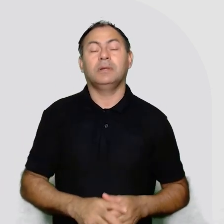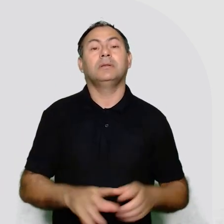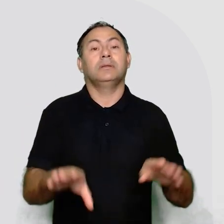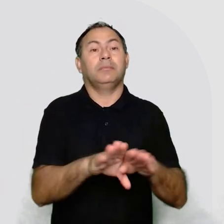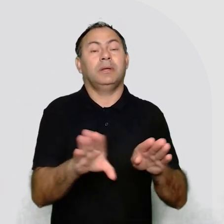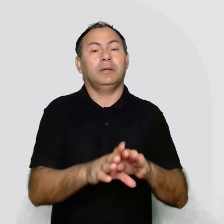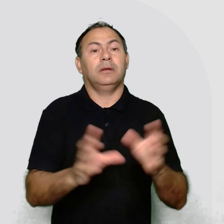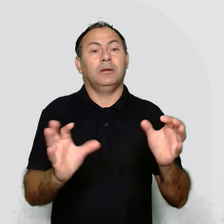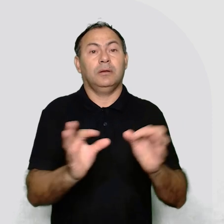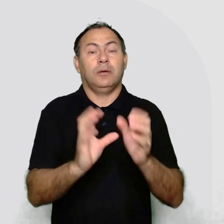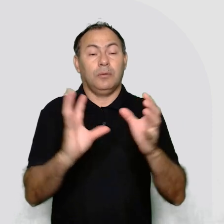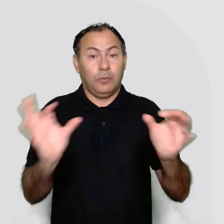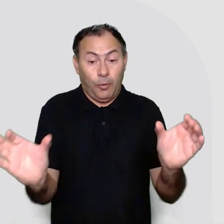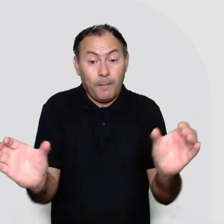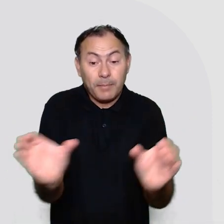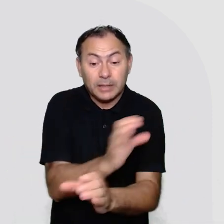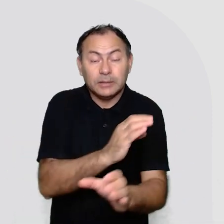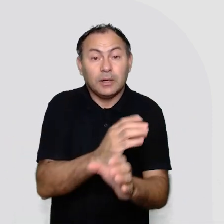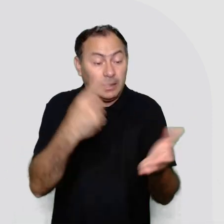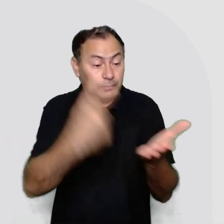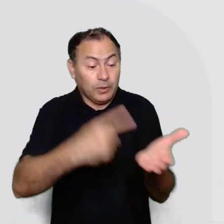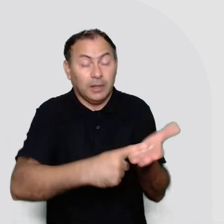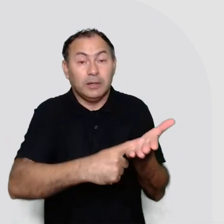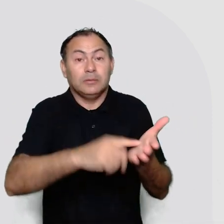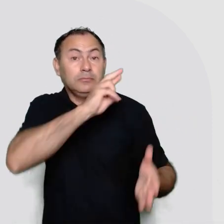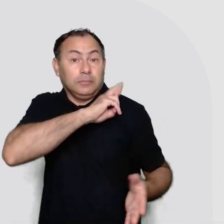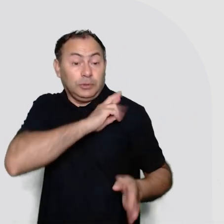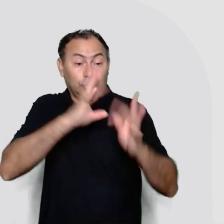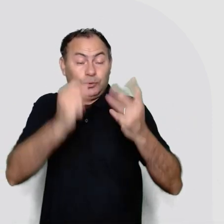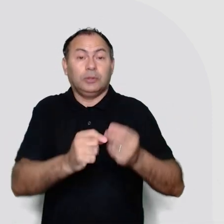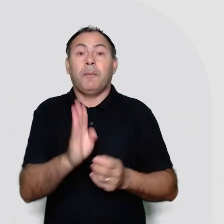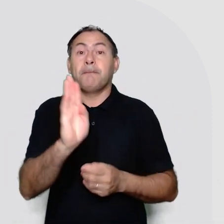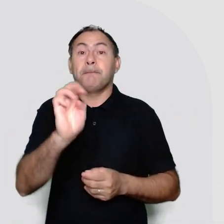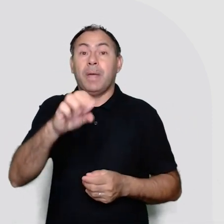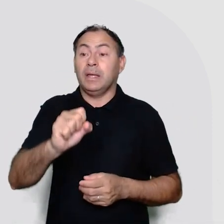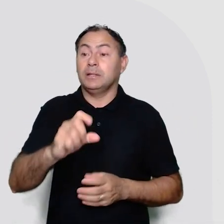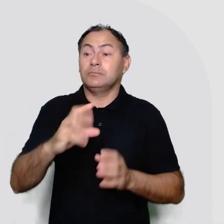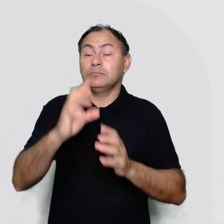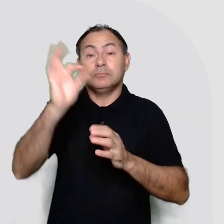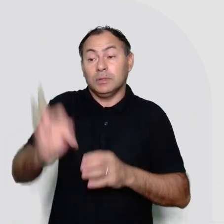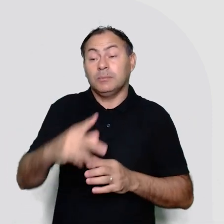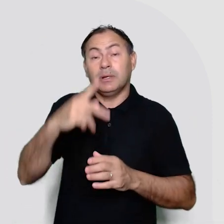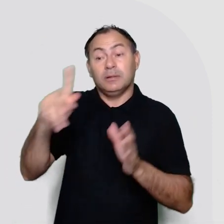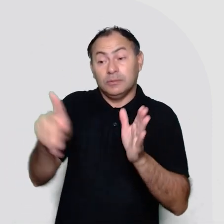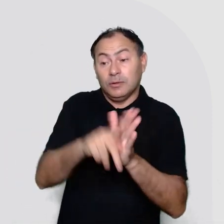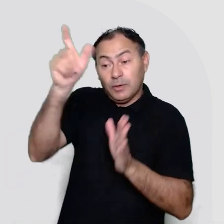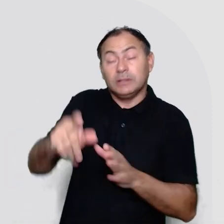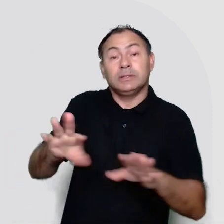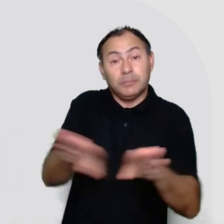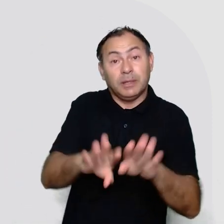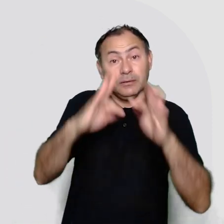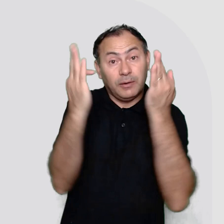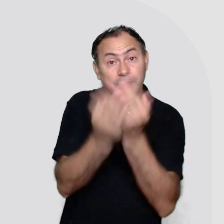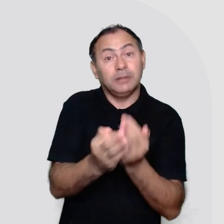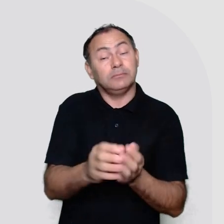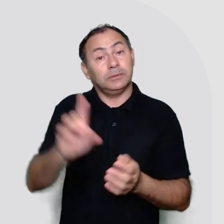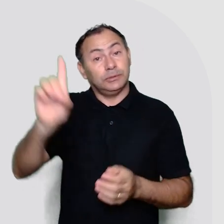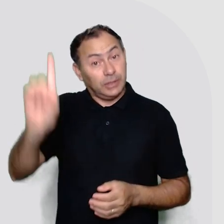Além disso, compete a todos o direito de ter uma parte dos bens suficientes para si e suas famílias.